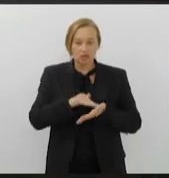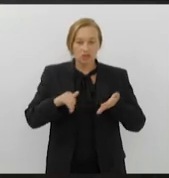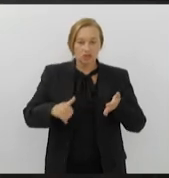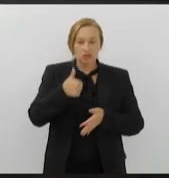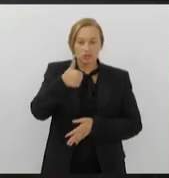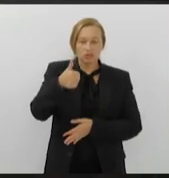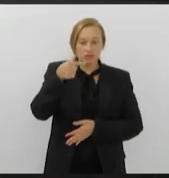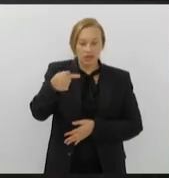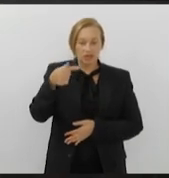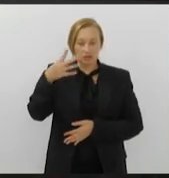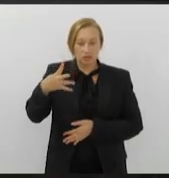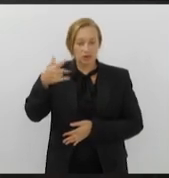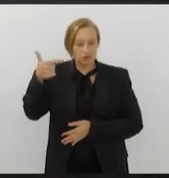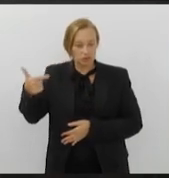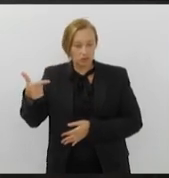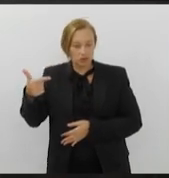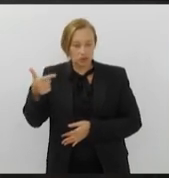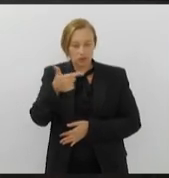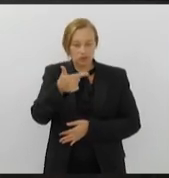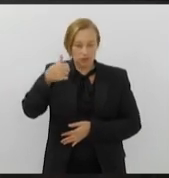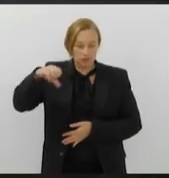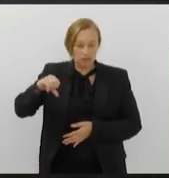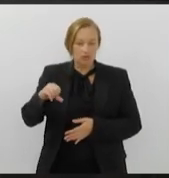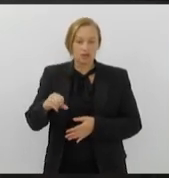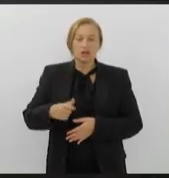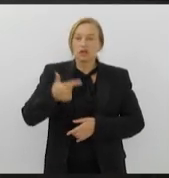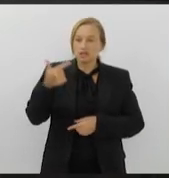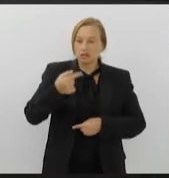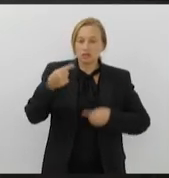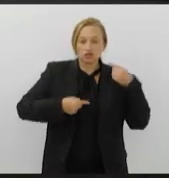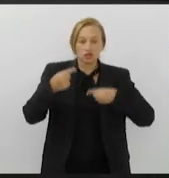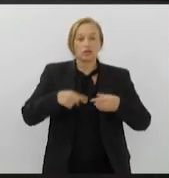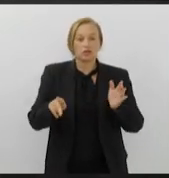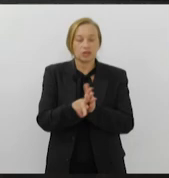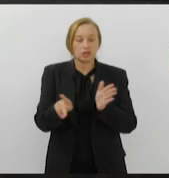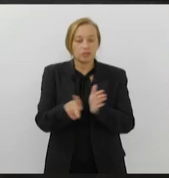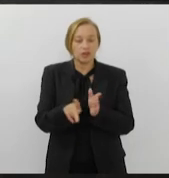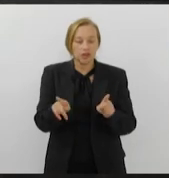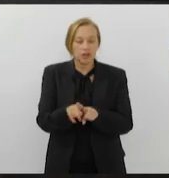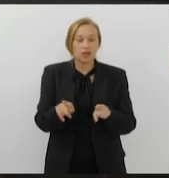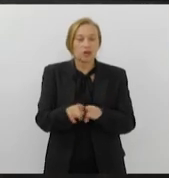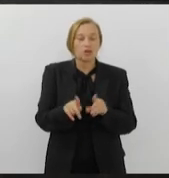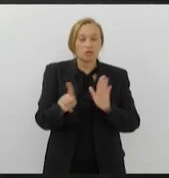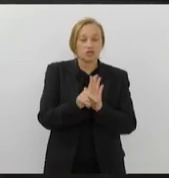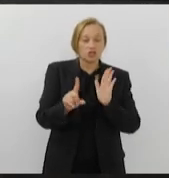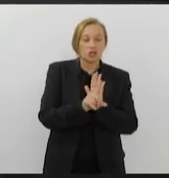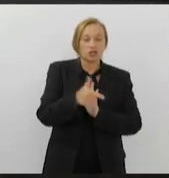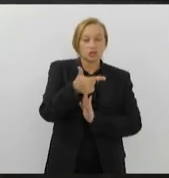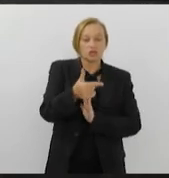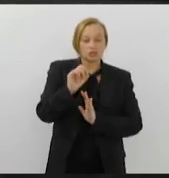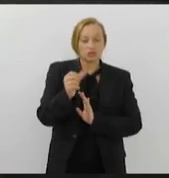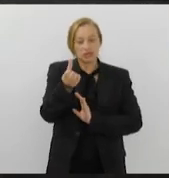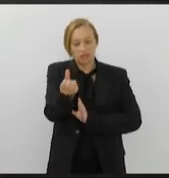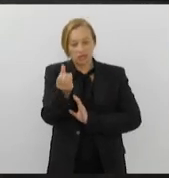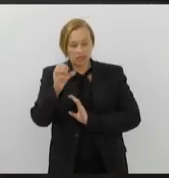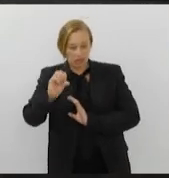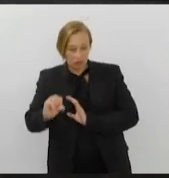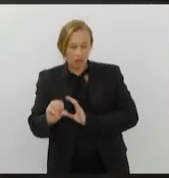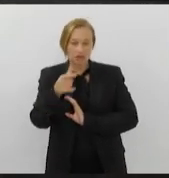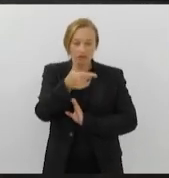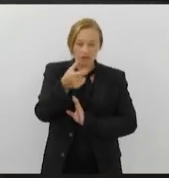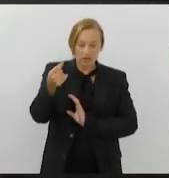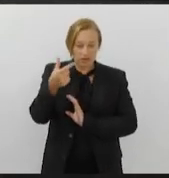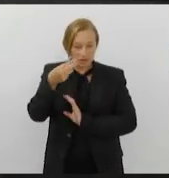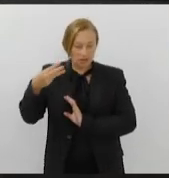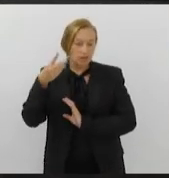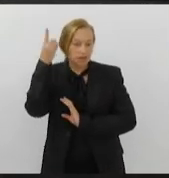174219. Em segunda discussão também, projeto de lei 2069, de 23, de